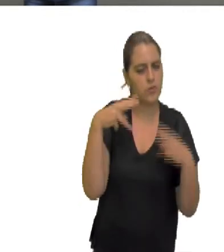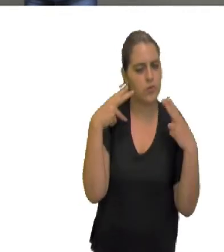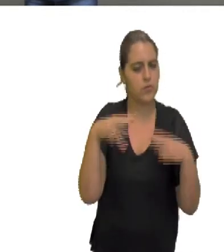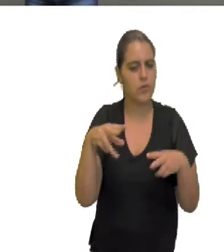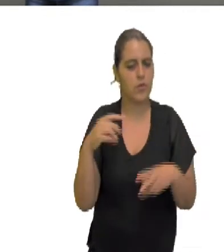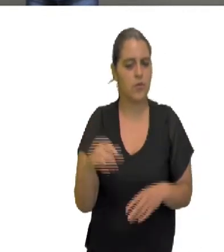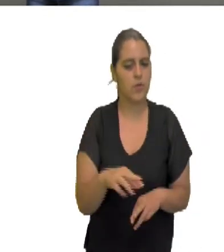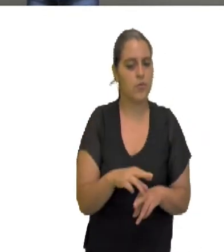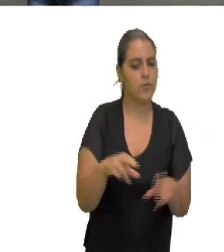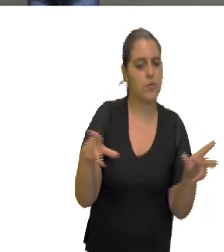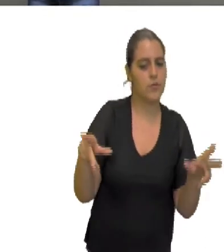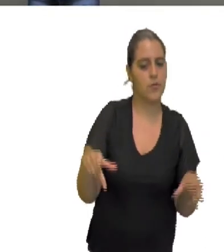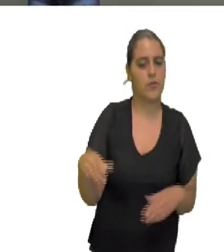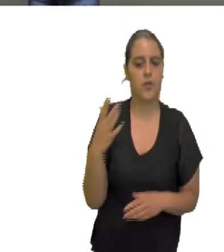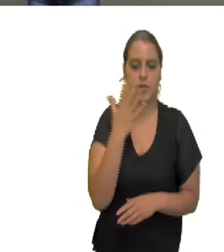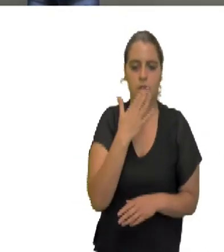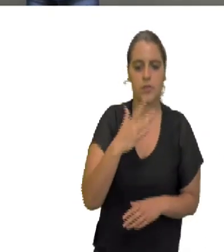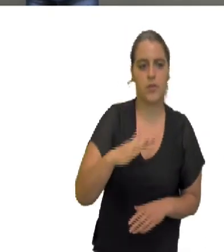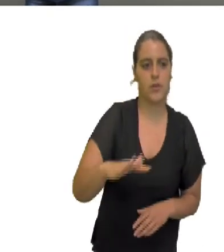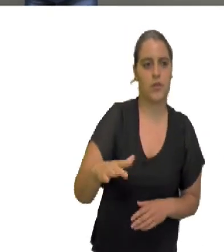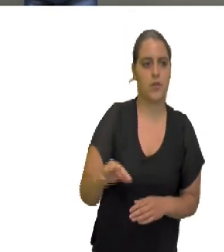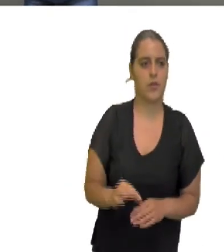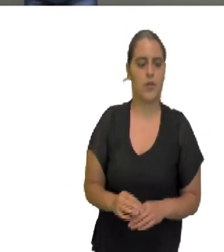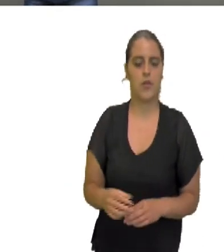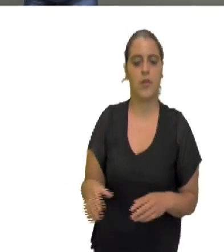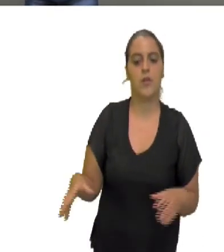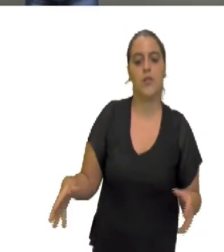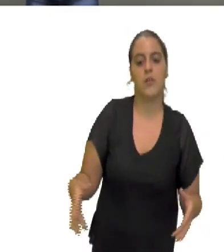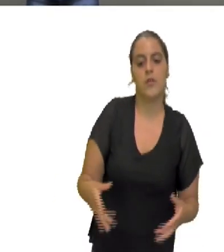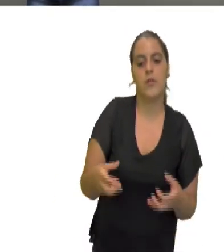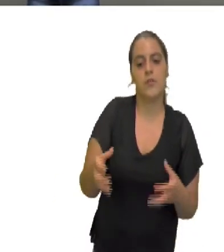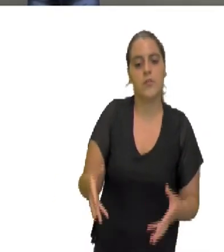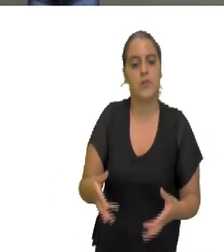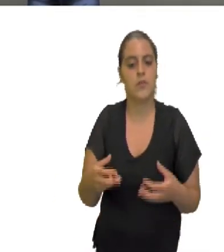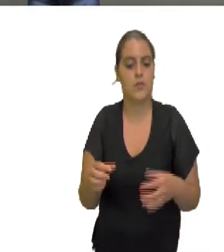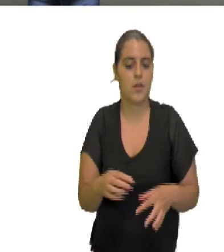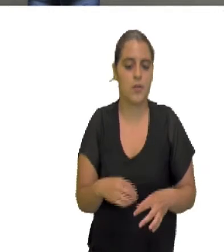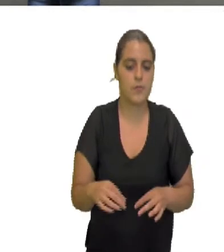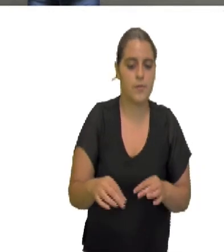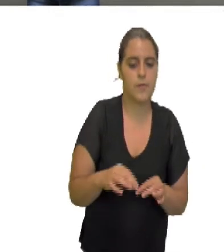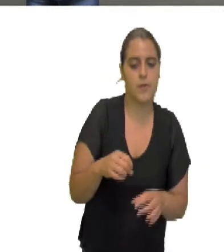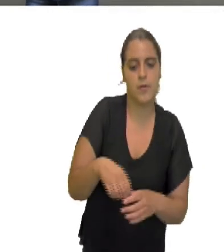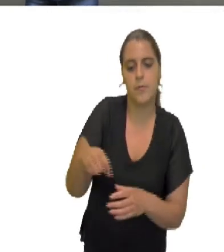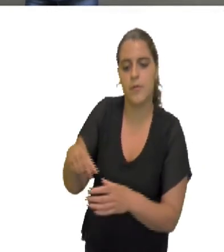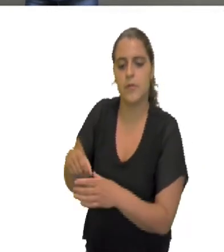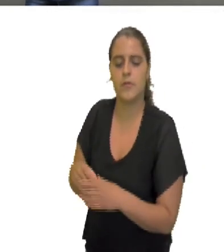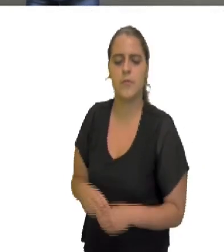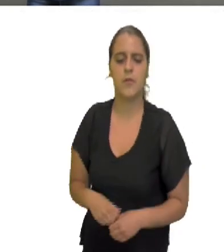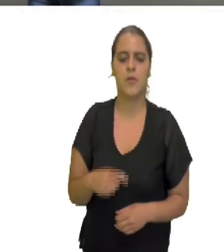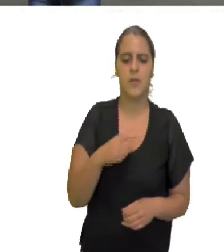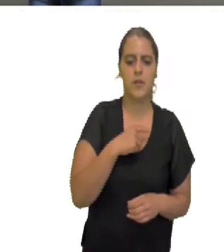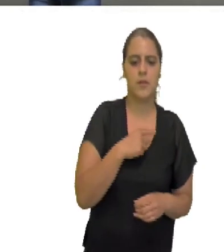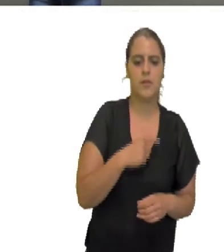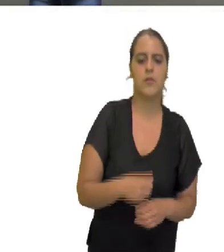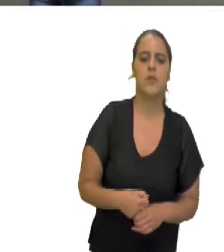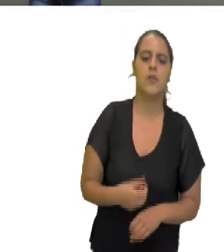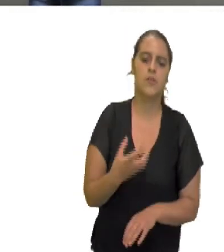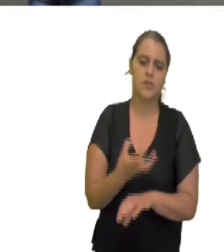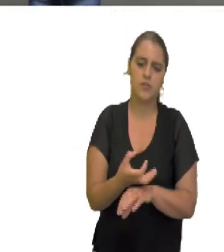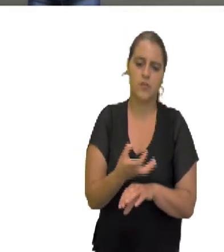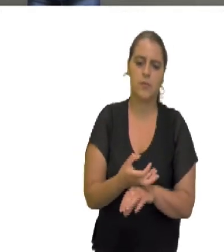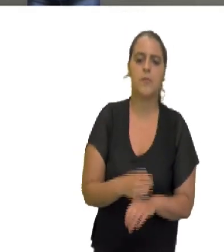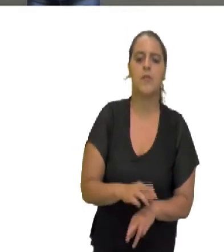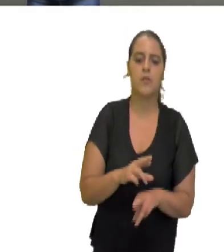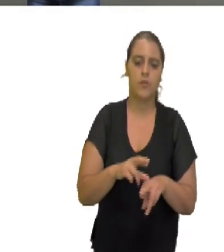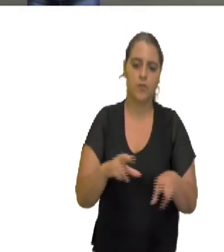aí as crianças numa horta, elas já têm disciplinas dentro do